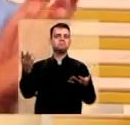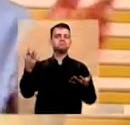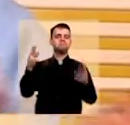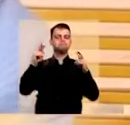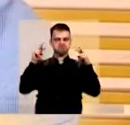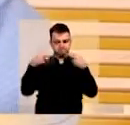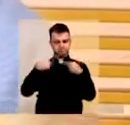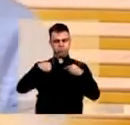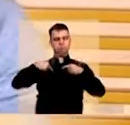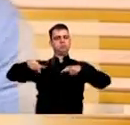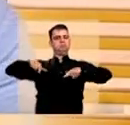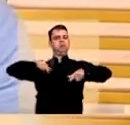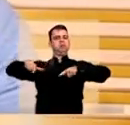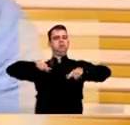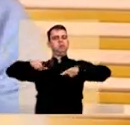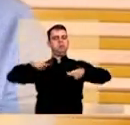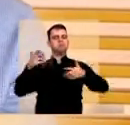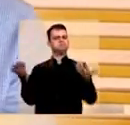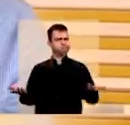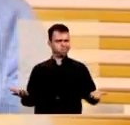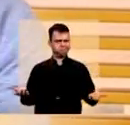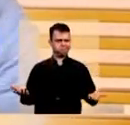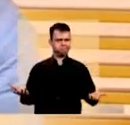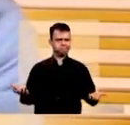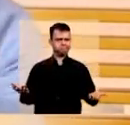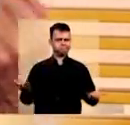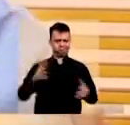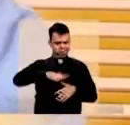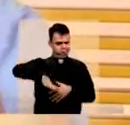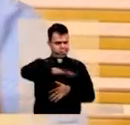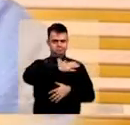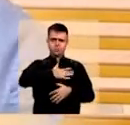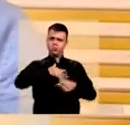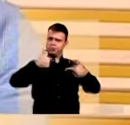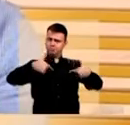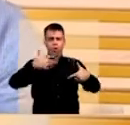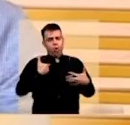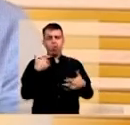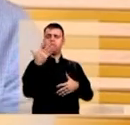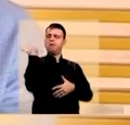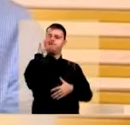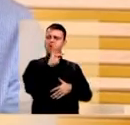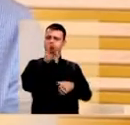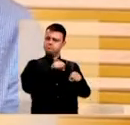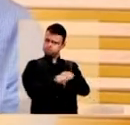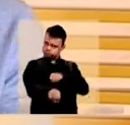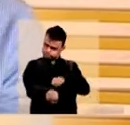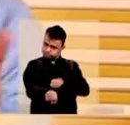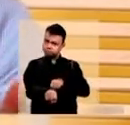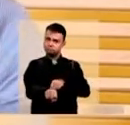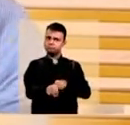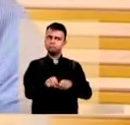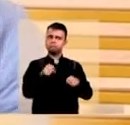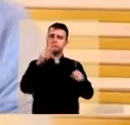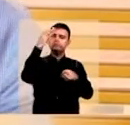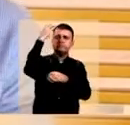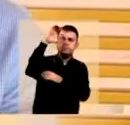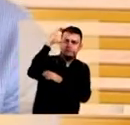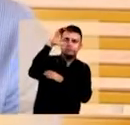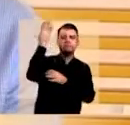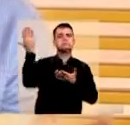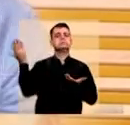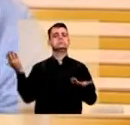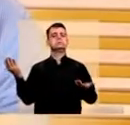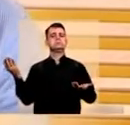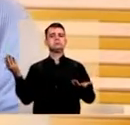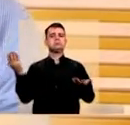para o seu ambiente de trabalho. E mesmo ele pode ler da sua área de especialização, né? Livros científicos e